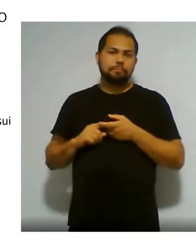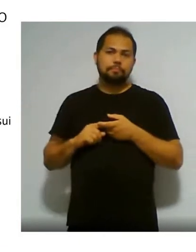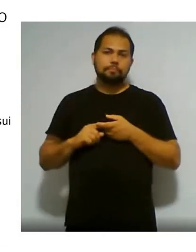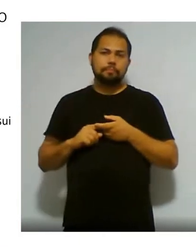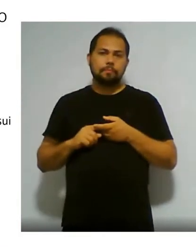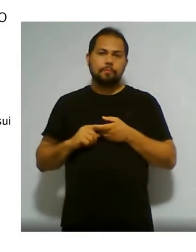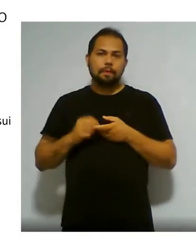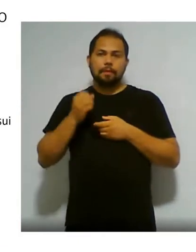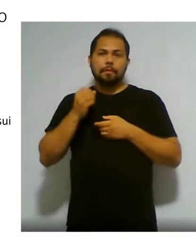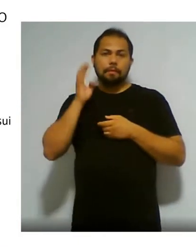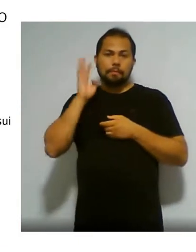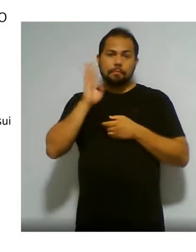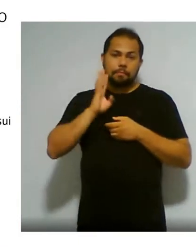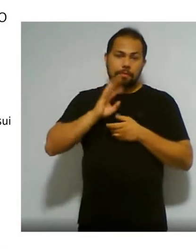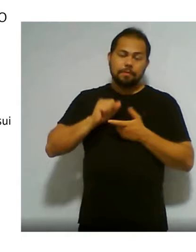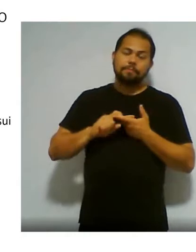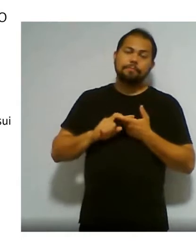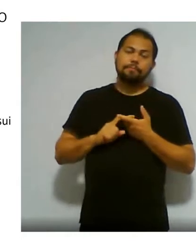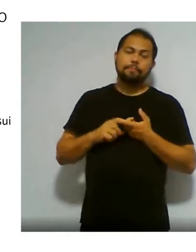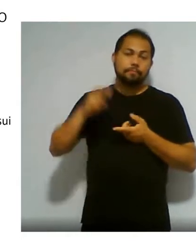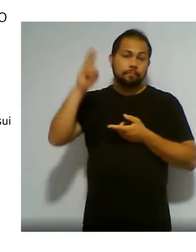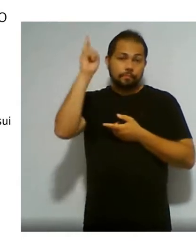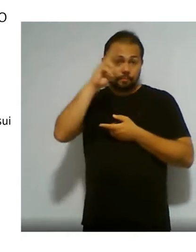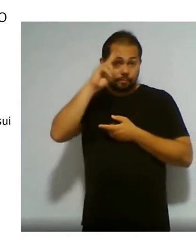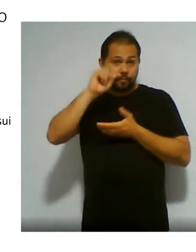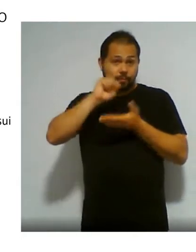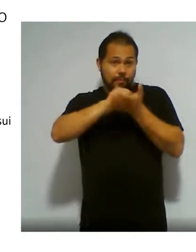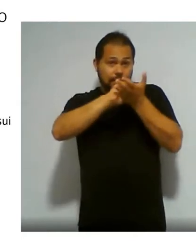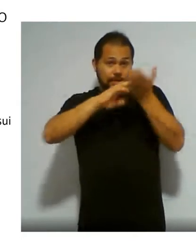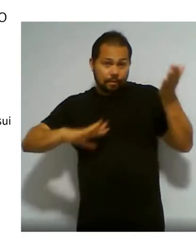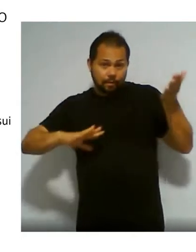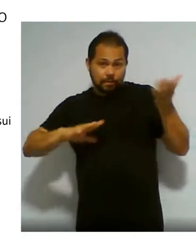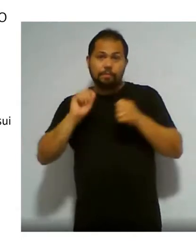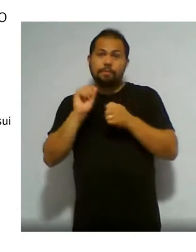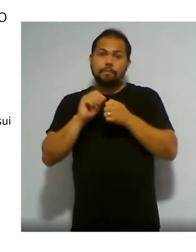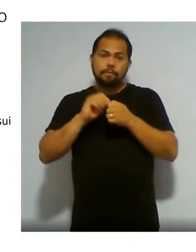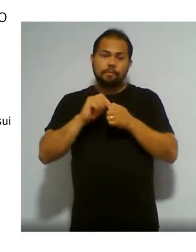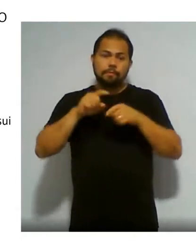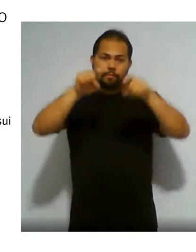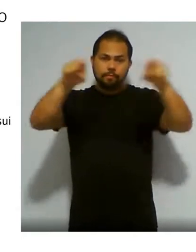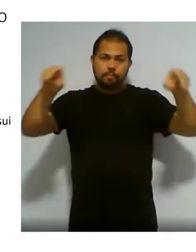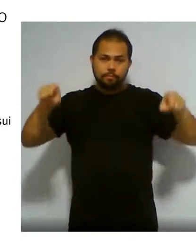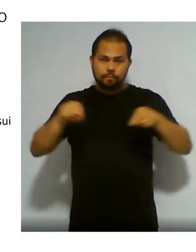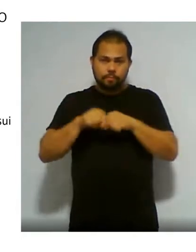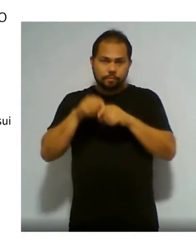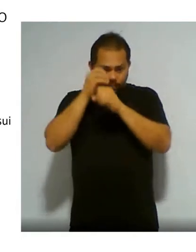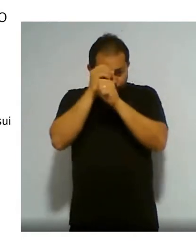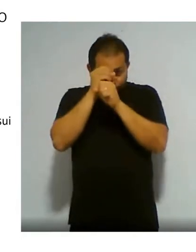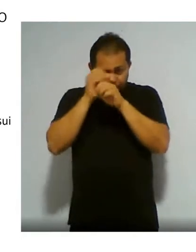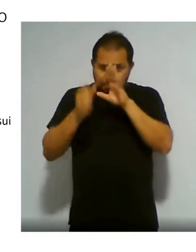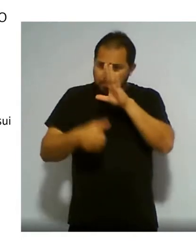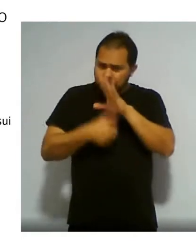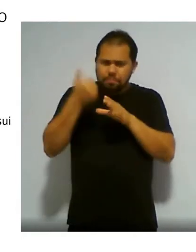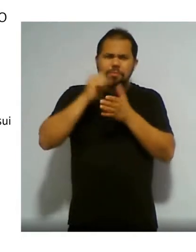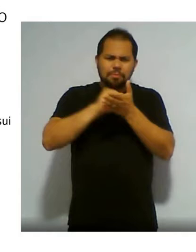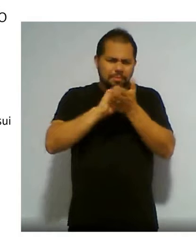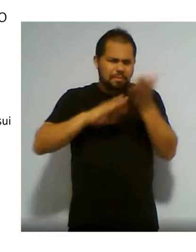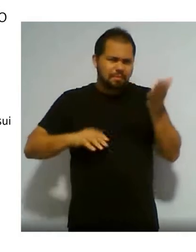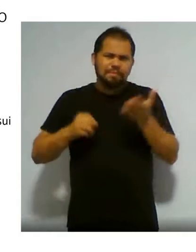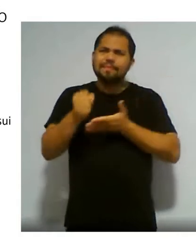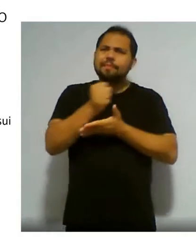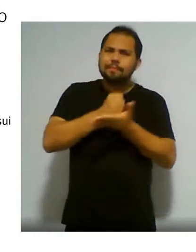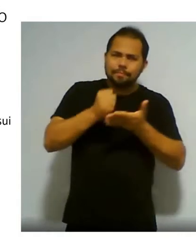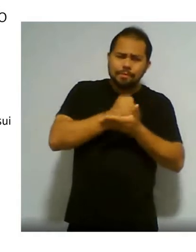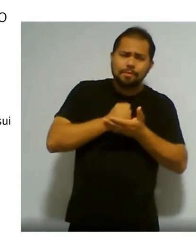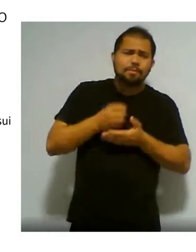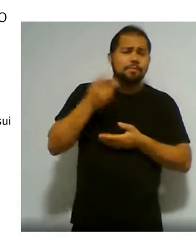Beleza, relembrando aí a tarefa que a gente fez no nosso laboratório, uma das primeiras tarefas foi basicamente aprender a desmontar, né?